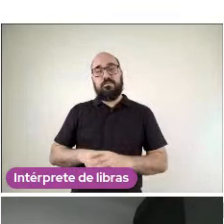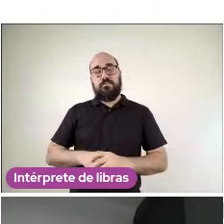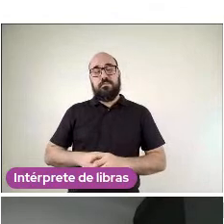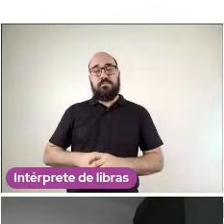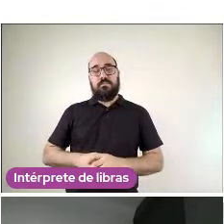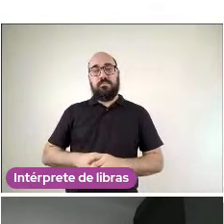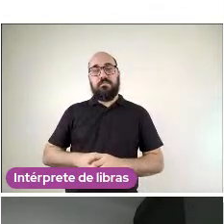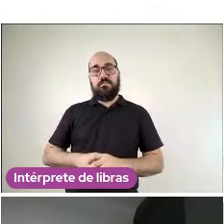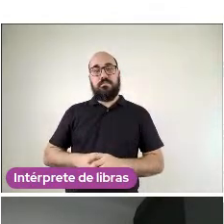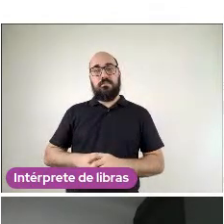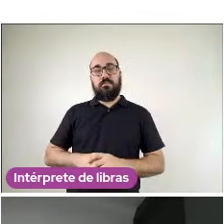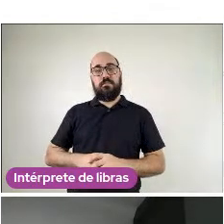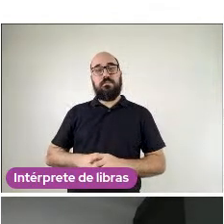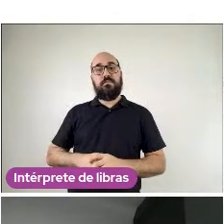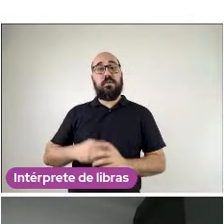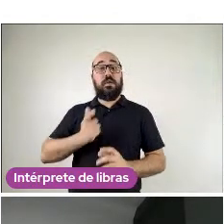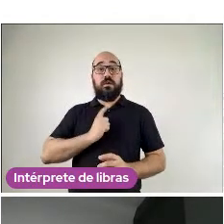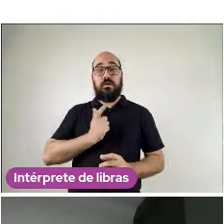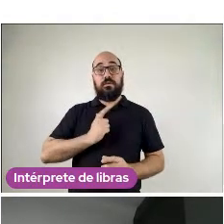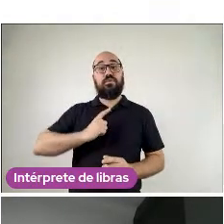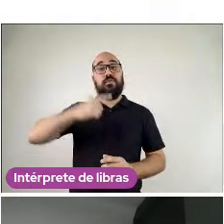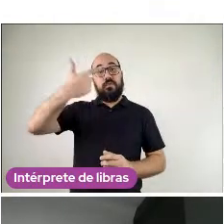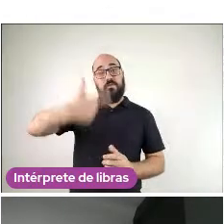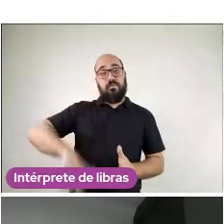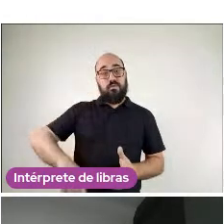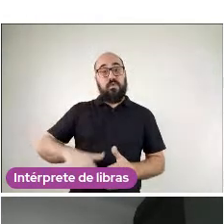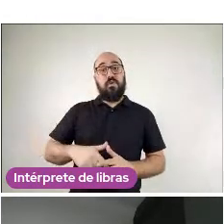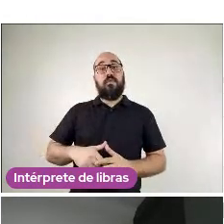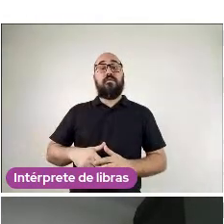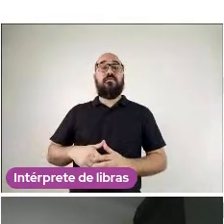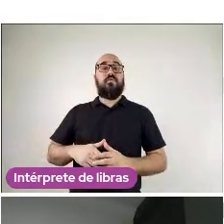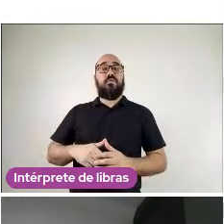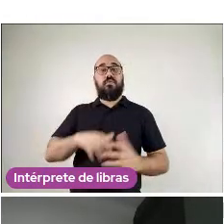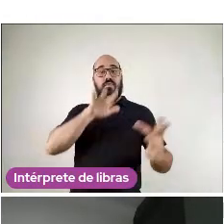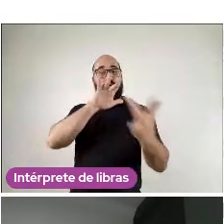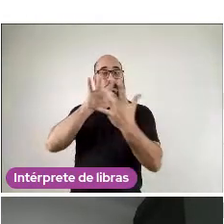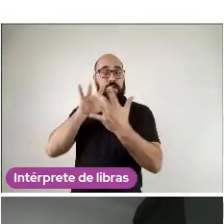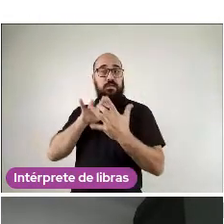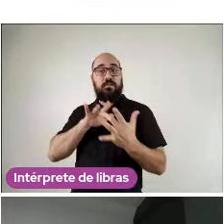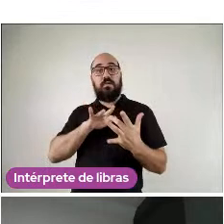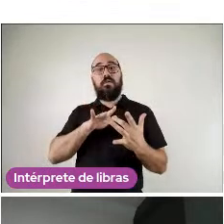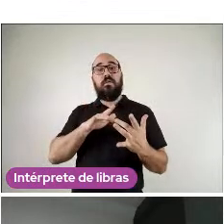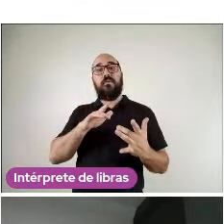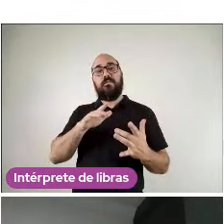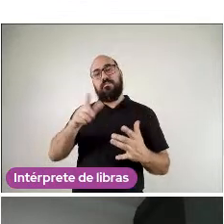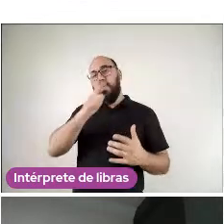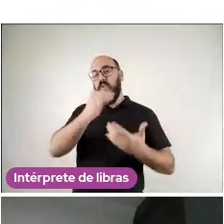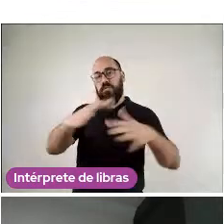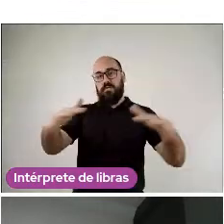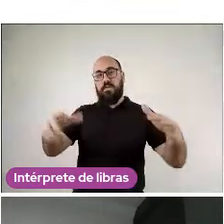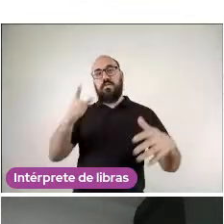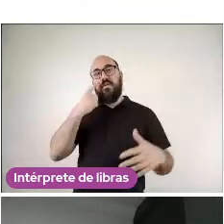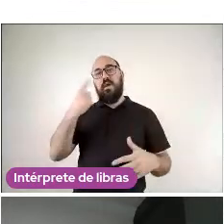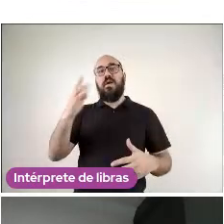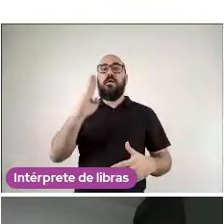Tivemos aí, novamente, uma conexão oceano, né, feita pela Fundação Boticário, que sempre faz esse